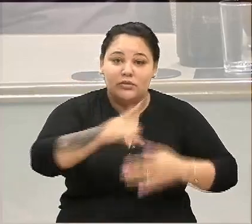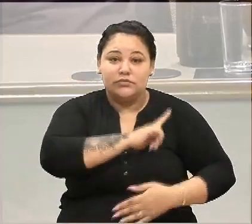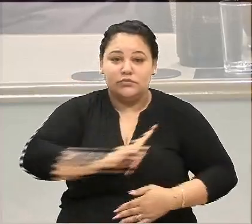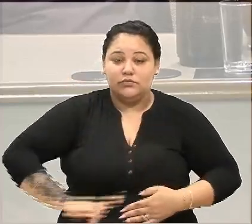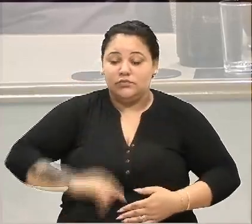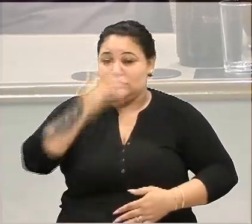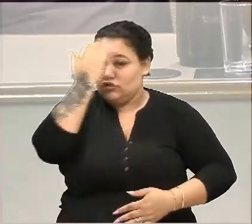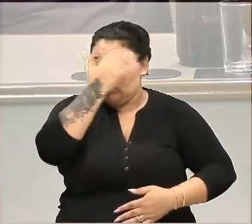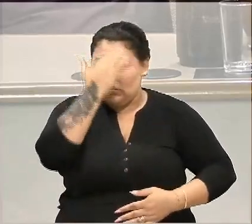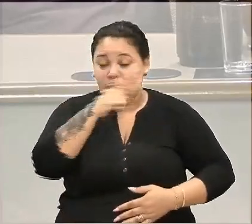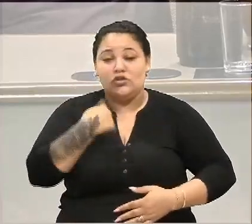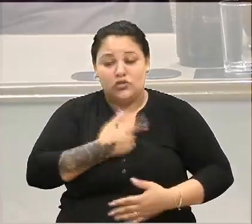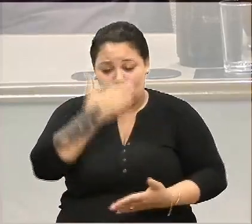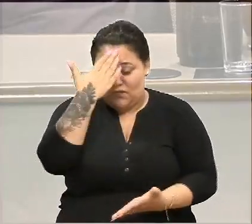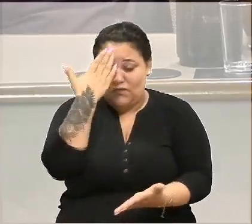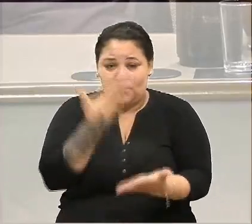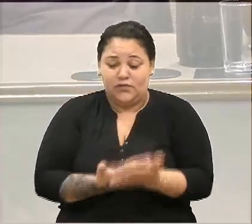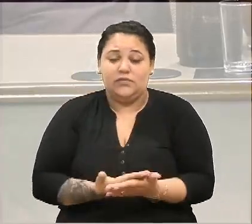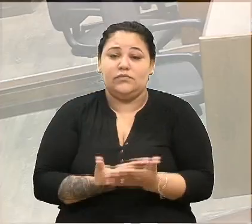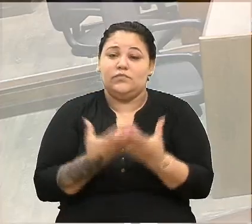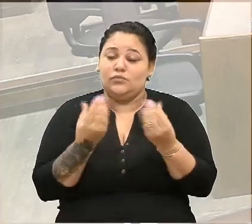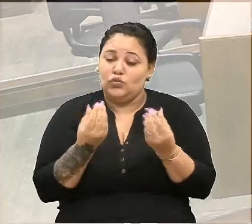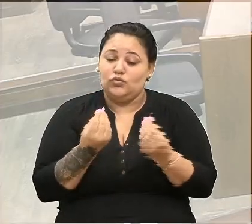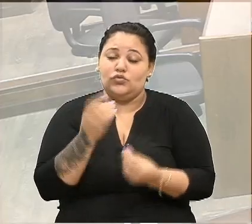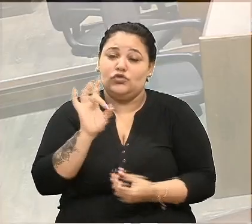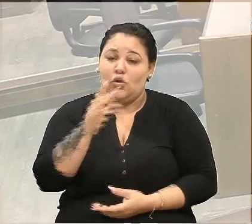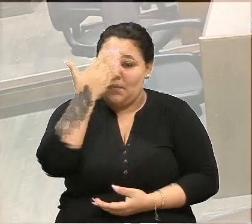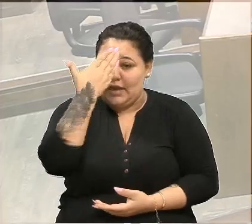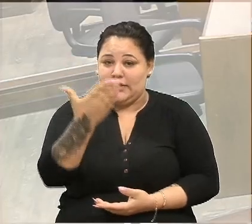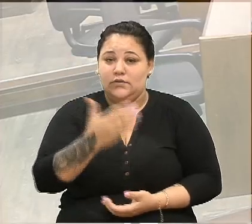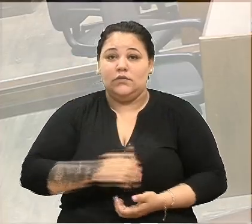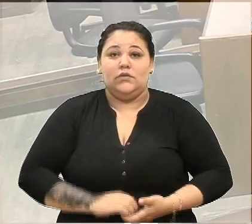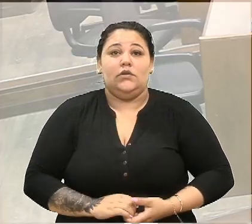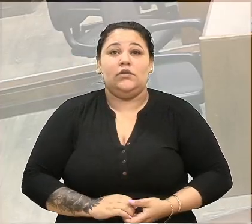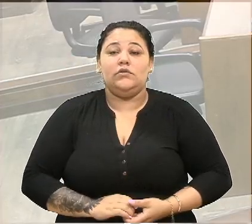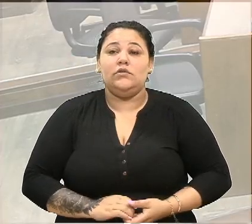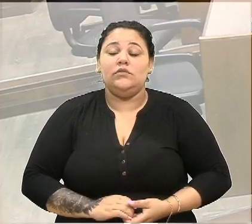Adiló, que nós confiamos muito. Era isso, meu muito obrigado. Próximo vereador.